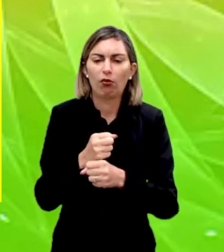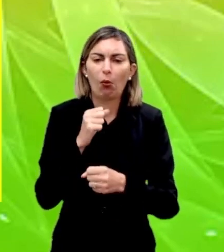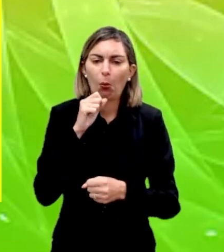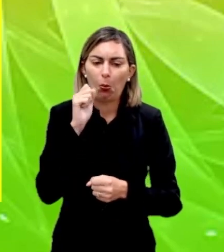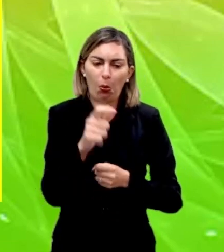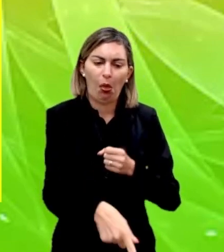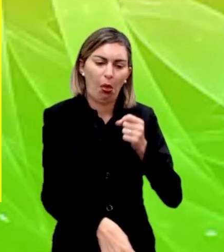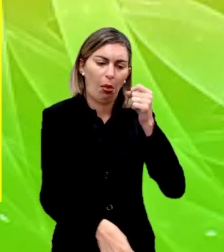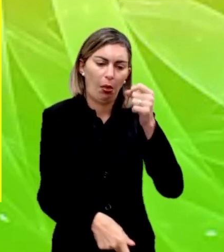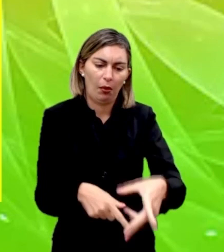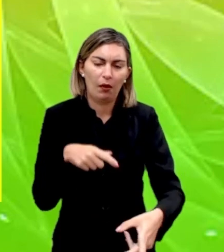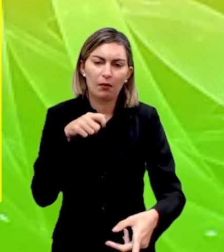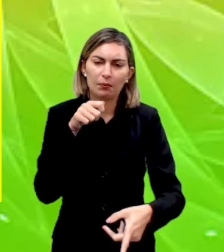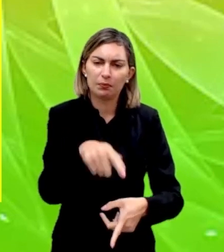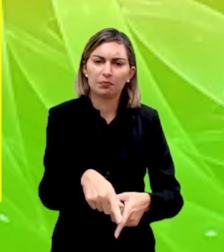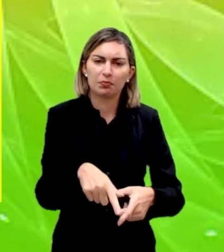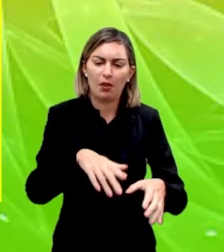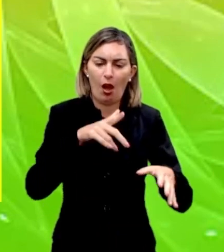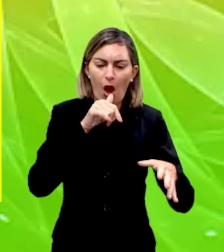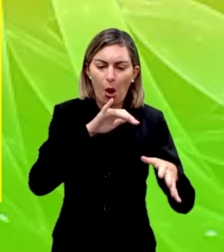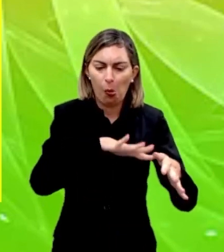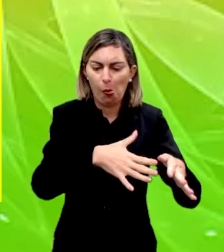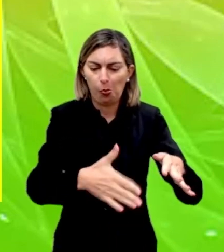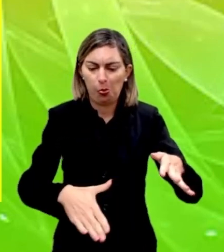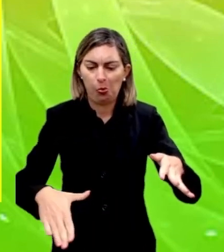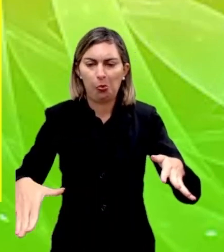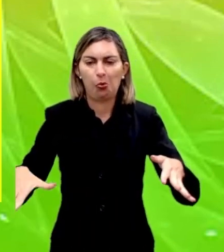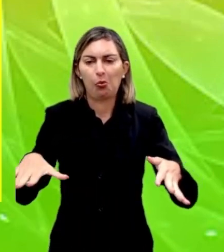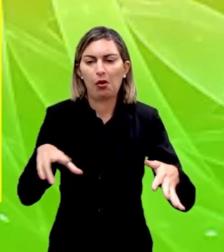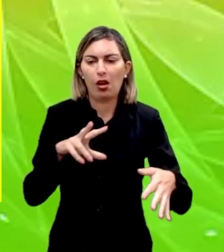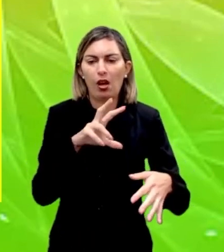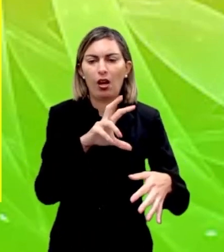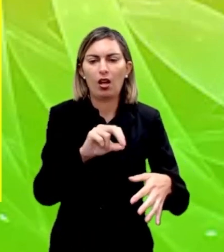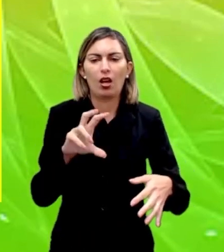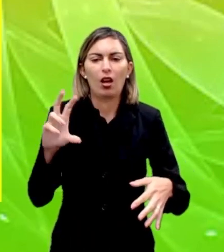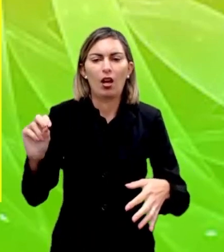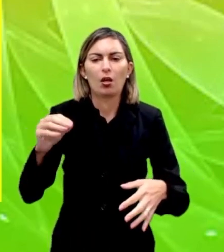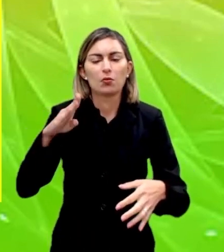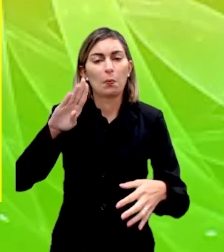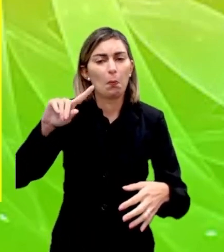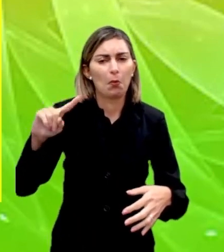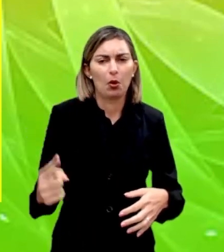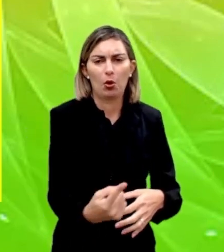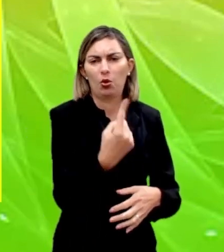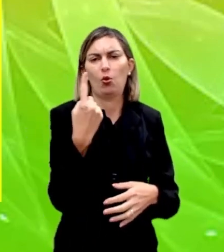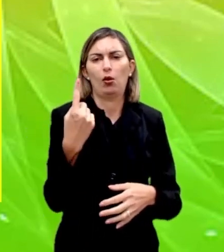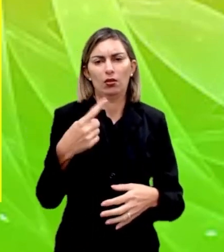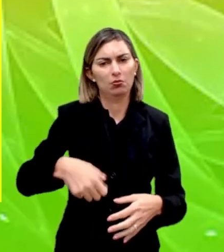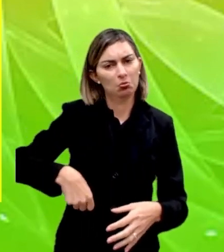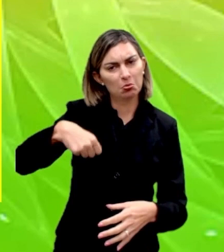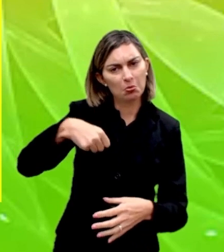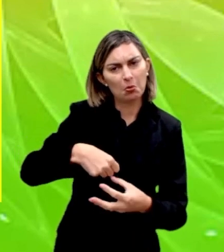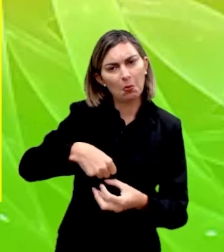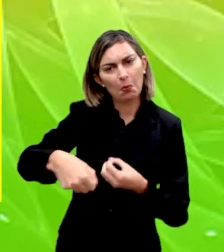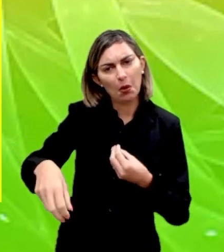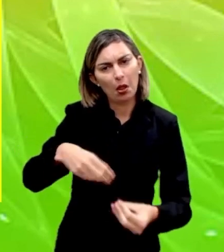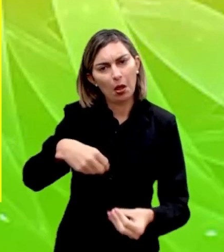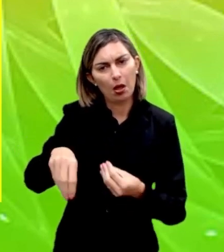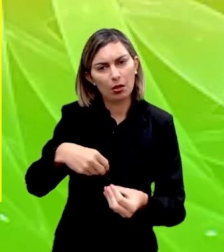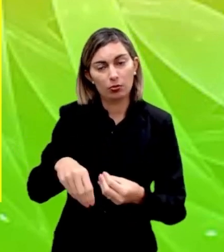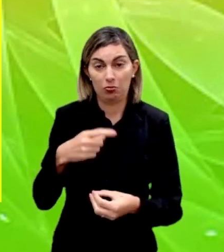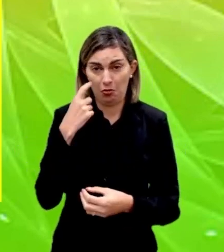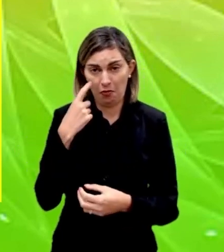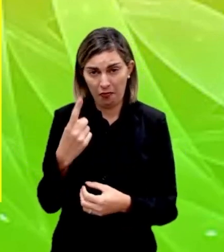nos oceanos cerca de 500 milhões de toneladas de plástico. Então você vê que